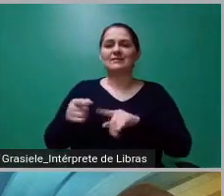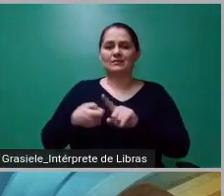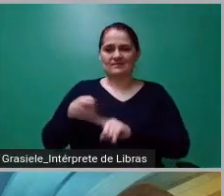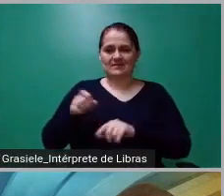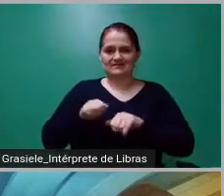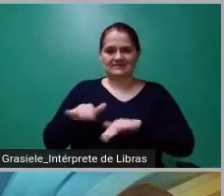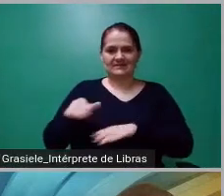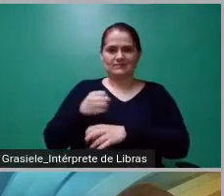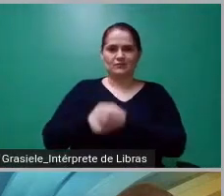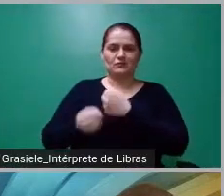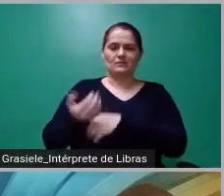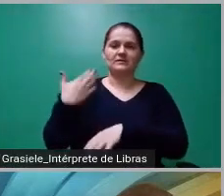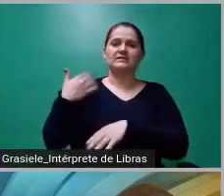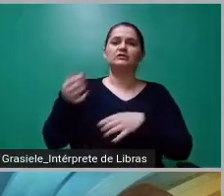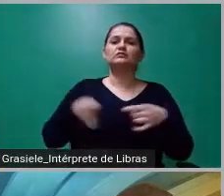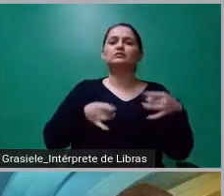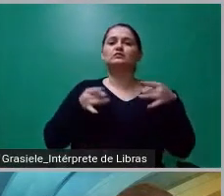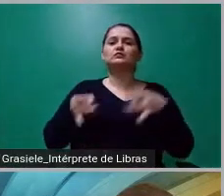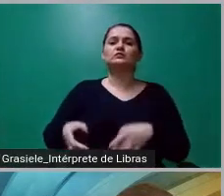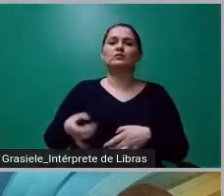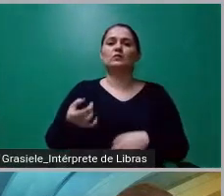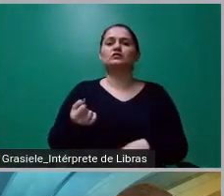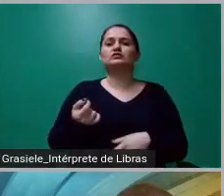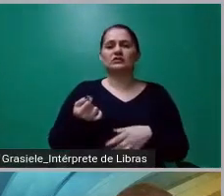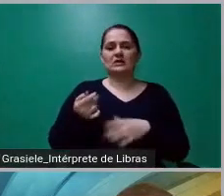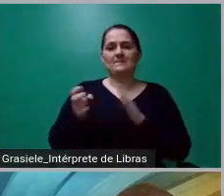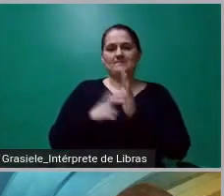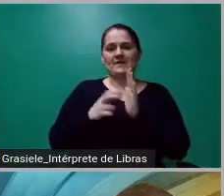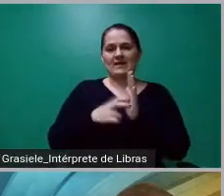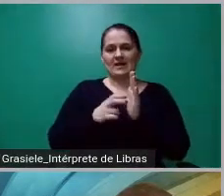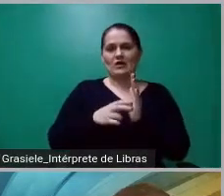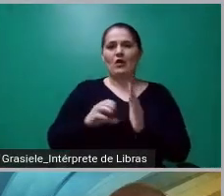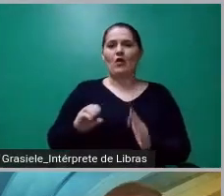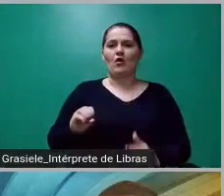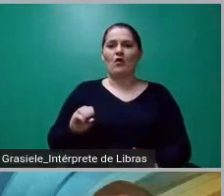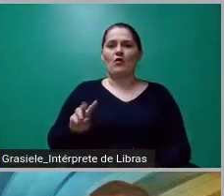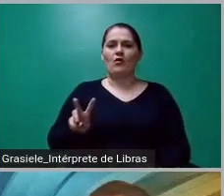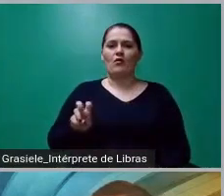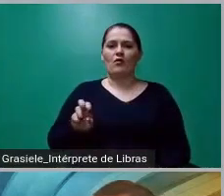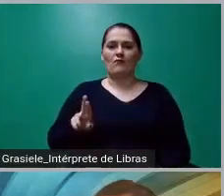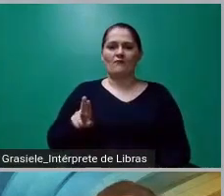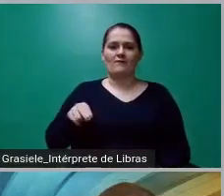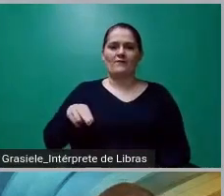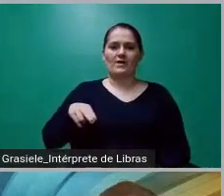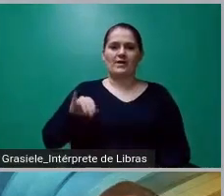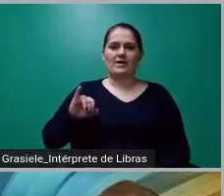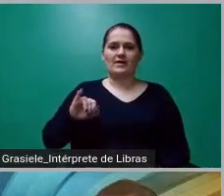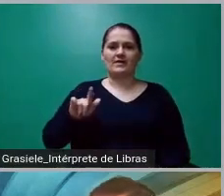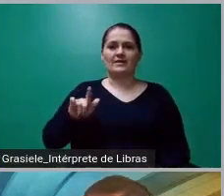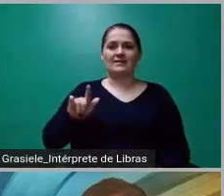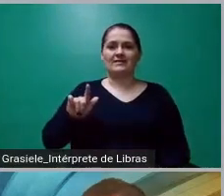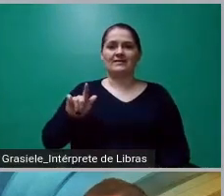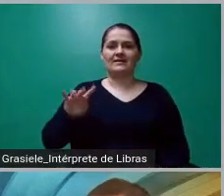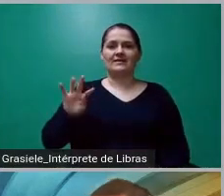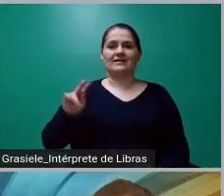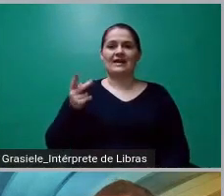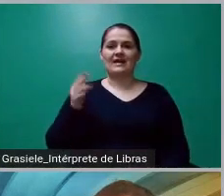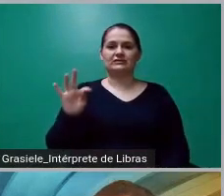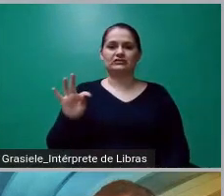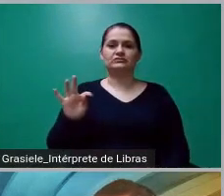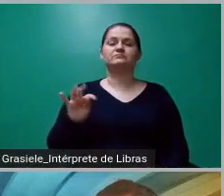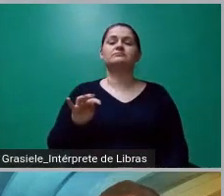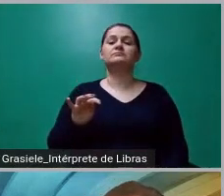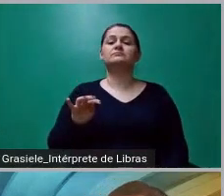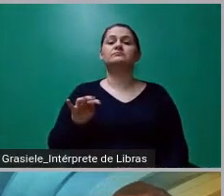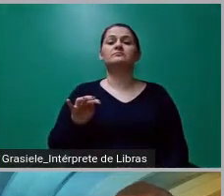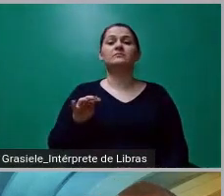da sobra de caixa dos bancos, o overnight, que só beneficia banco e amarra o Brasil, chegou a 1 trilhão e